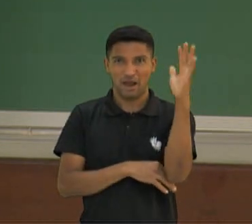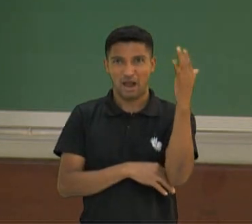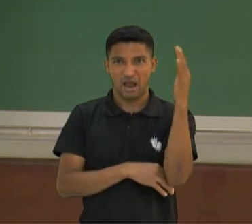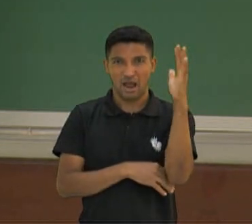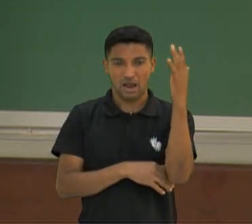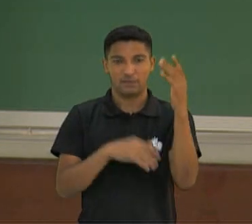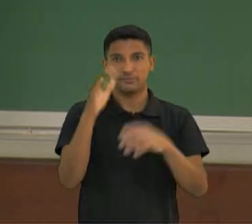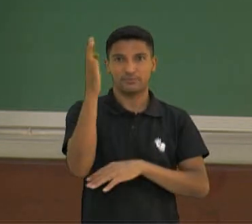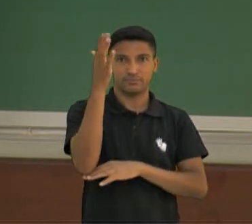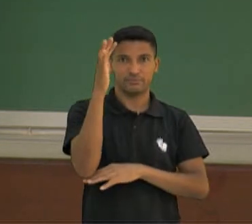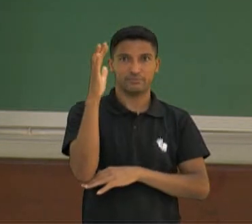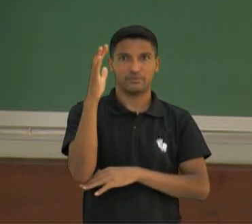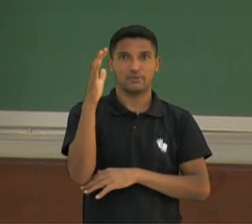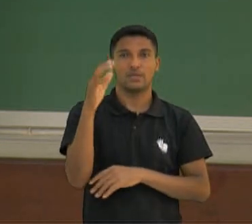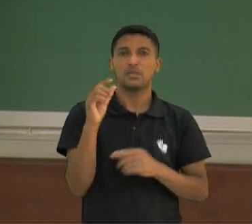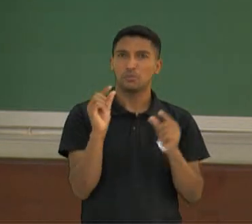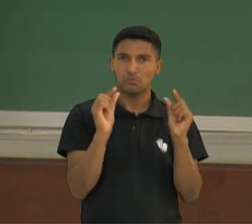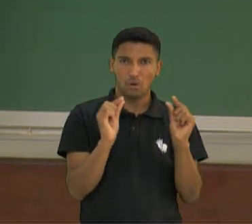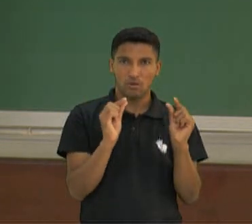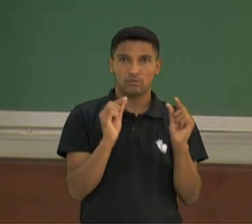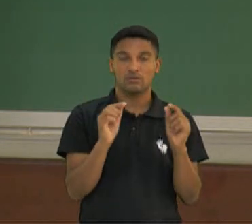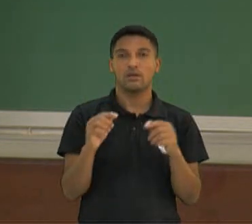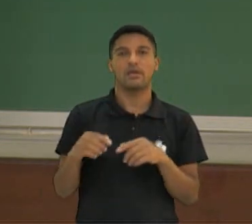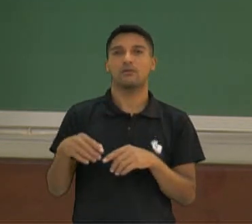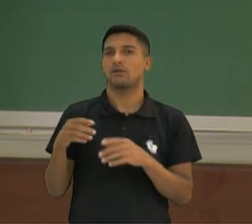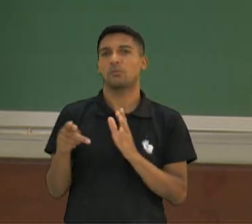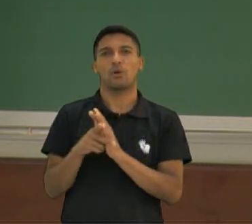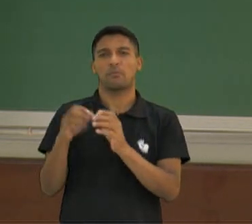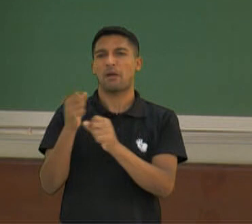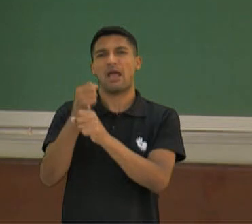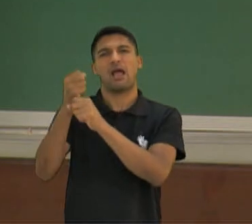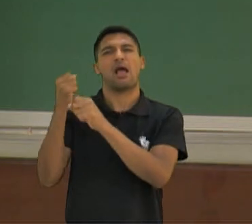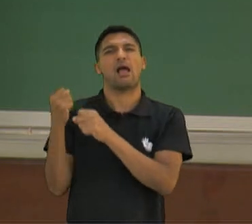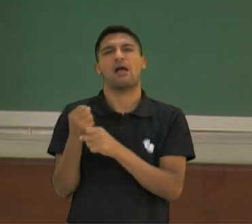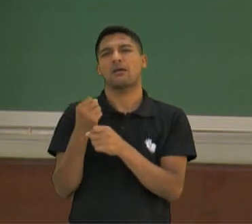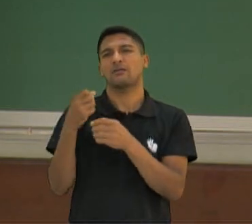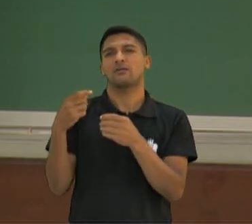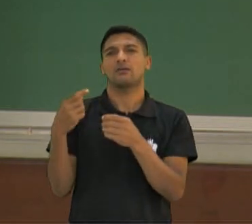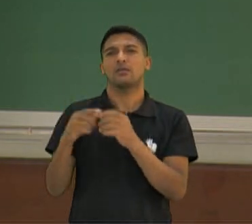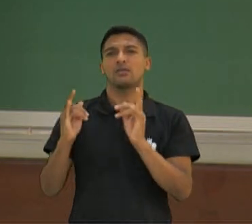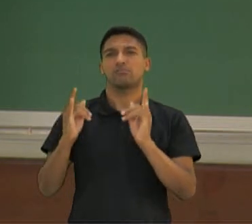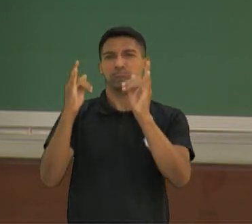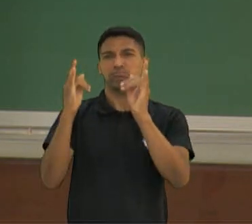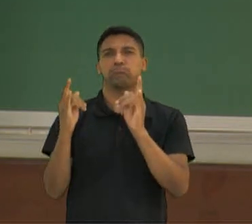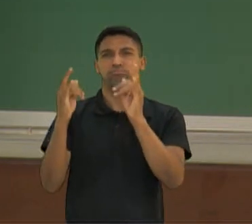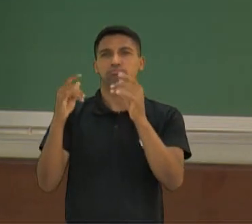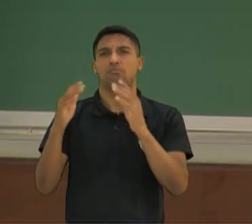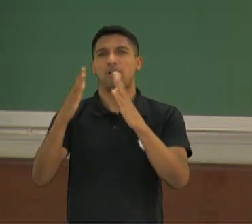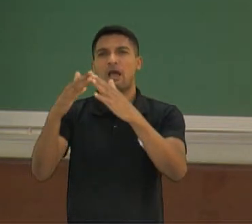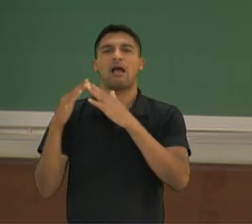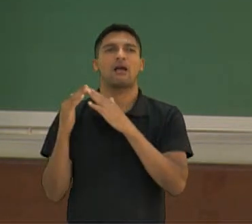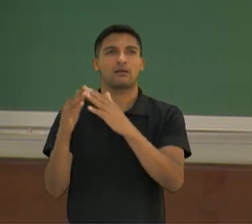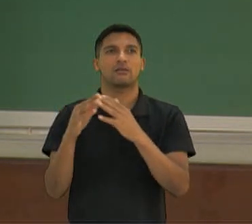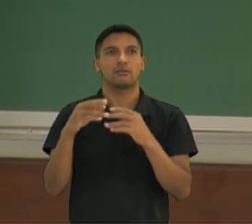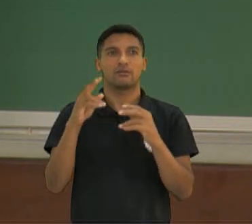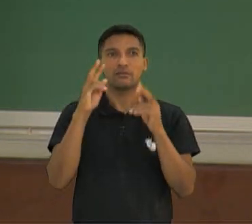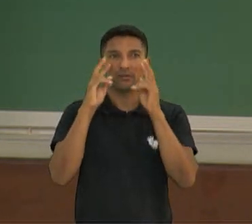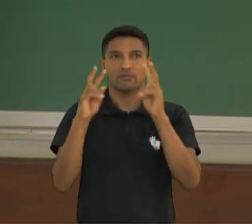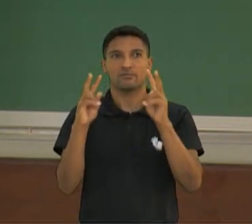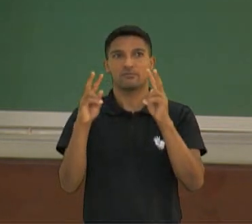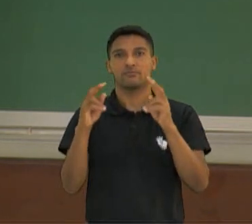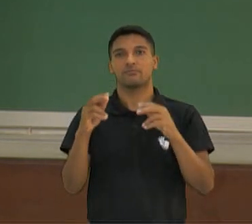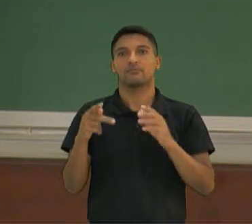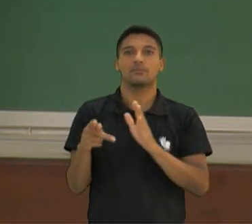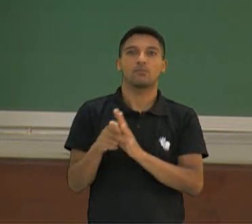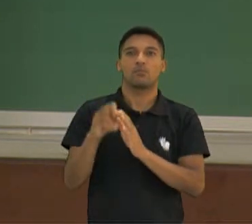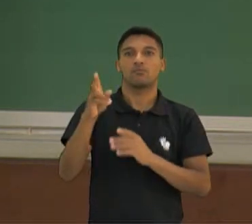opção, né? Existe, mas a cidade é extremamente urbana. Essa luminosidade da noite, isso é característica de área